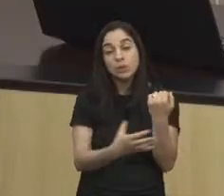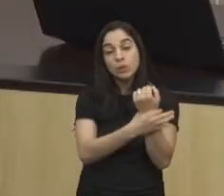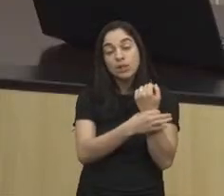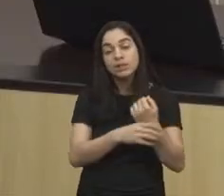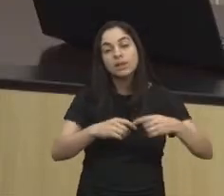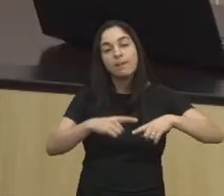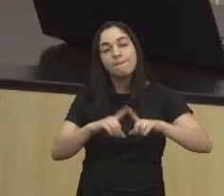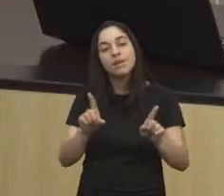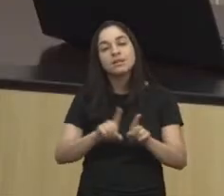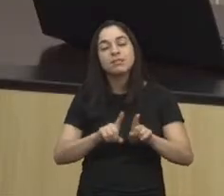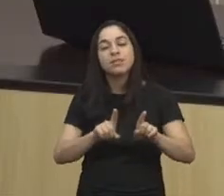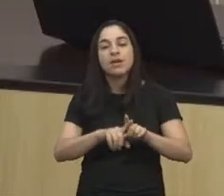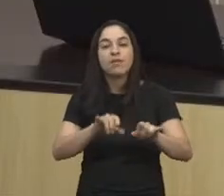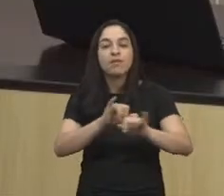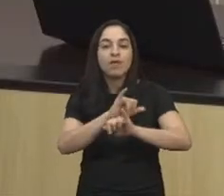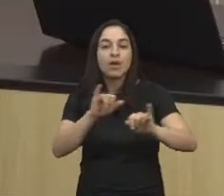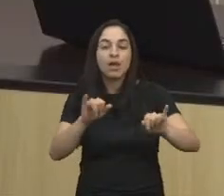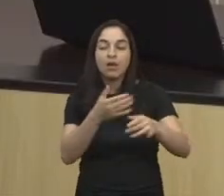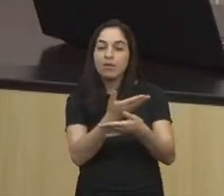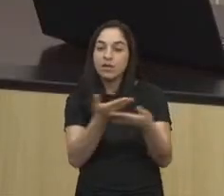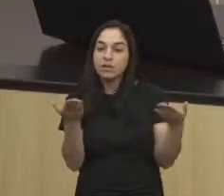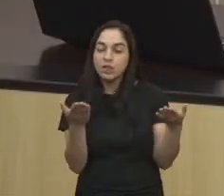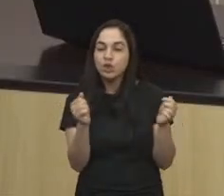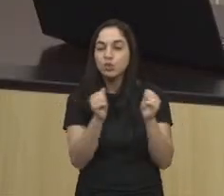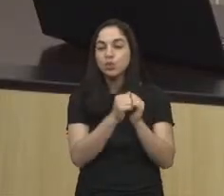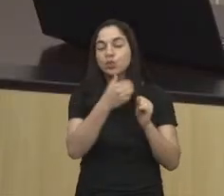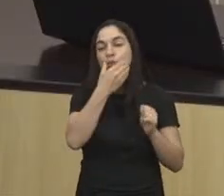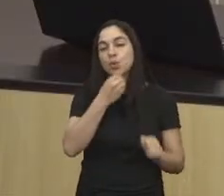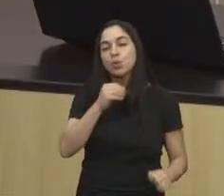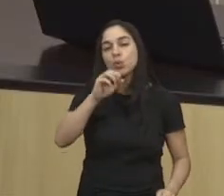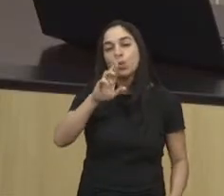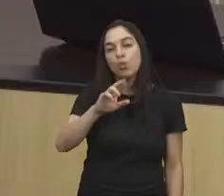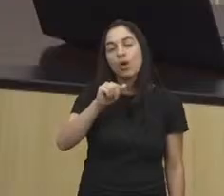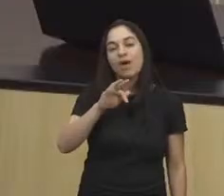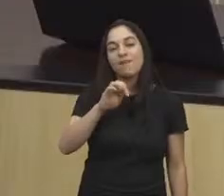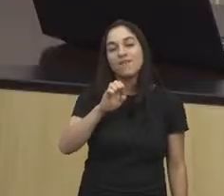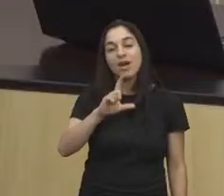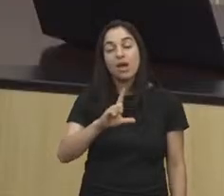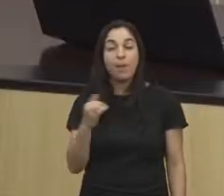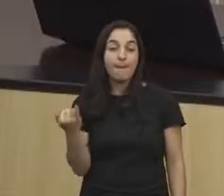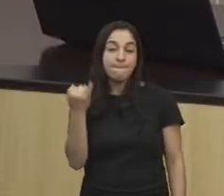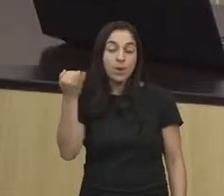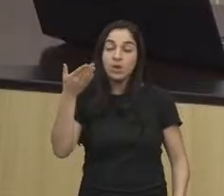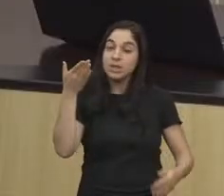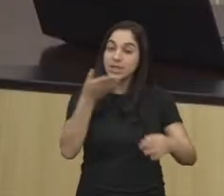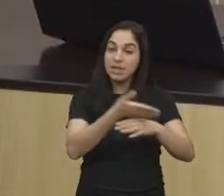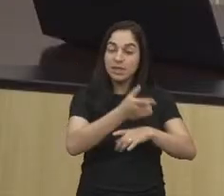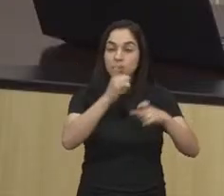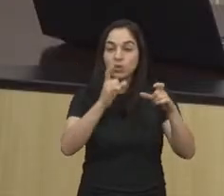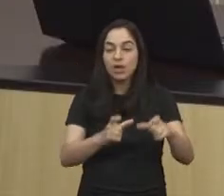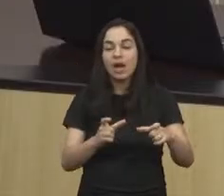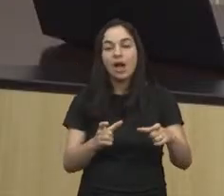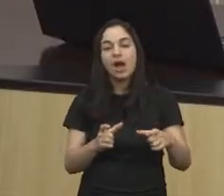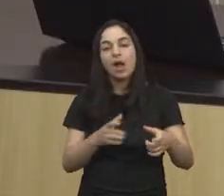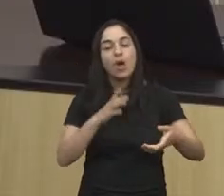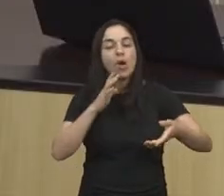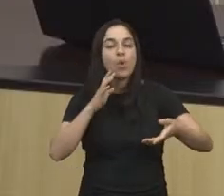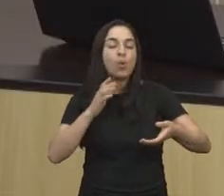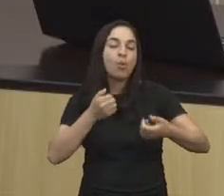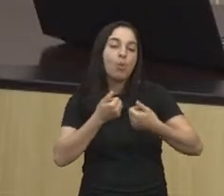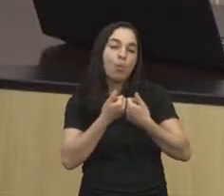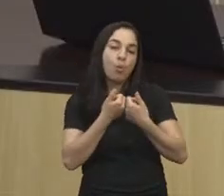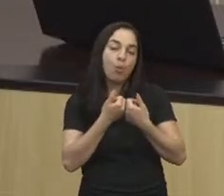também reforçar com você, que você está com o Rafael também lá, que é importante passar nesses locais com a viatura, de repente